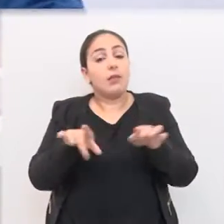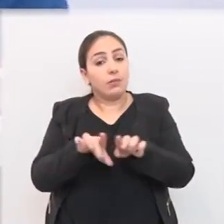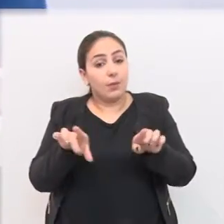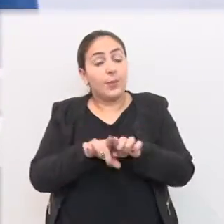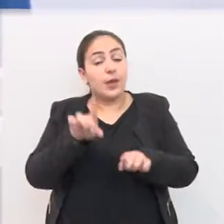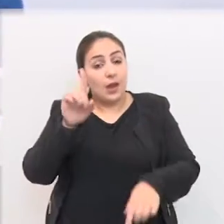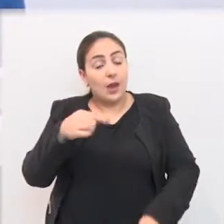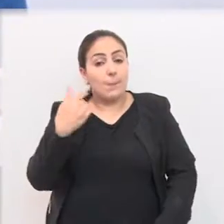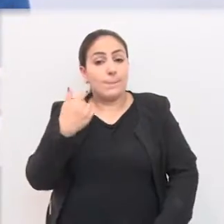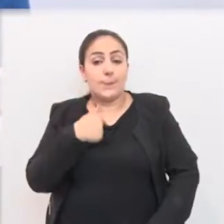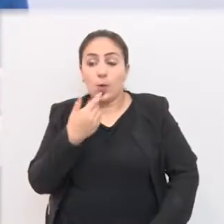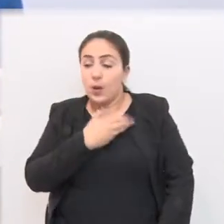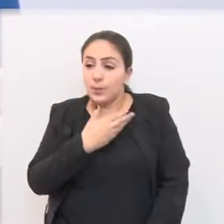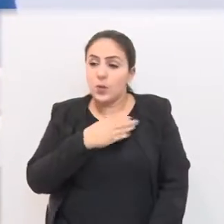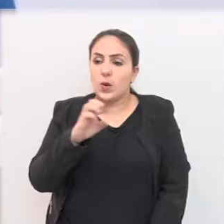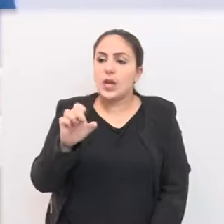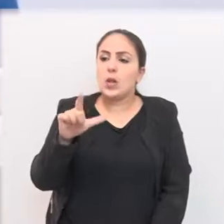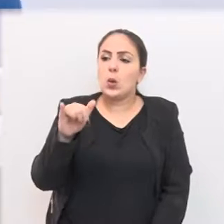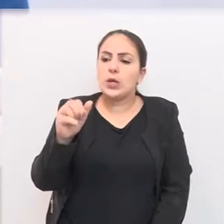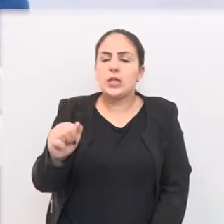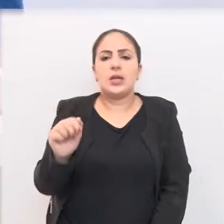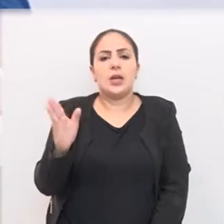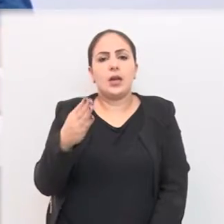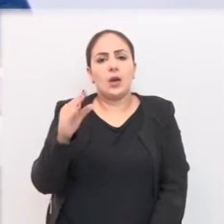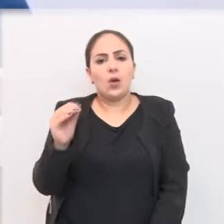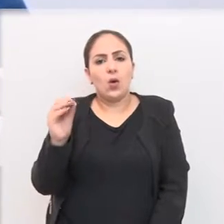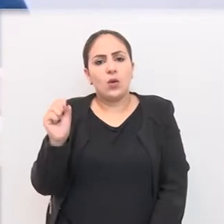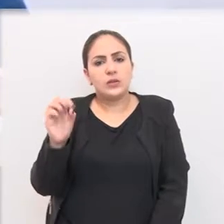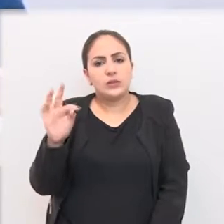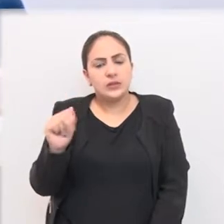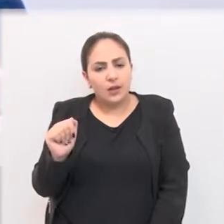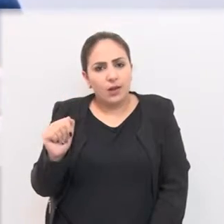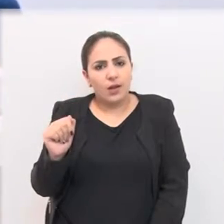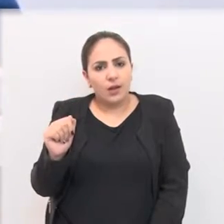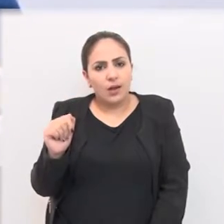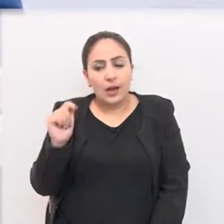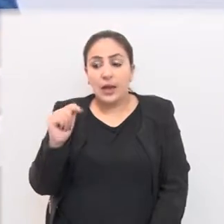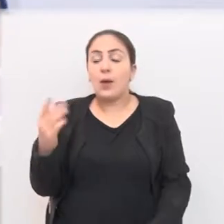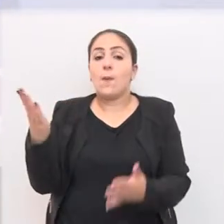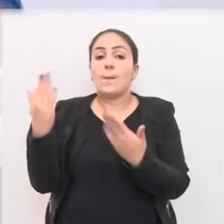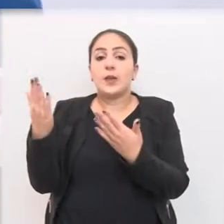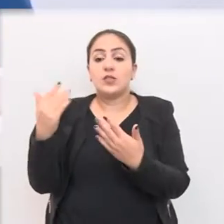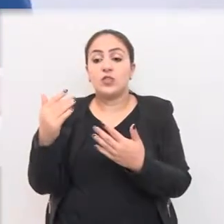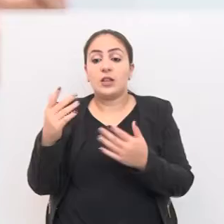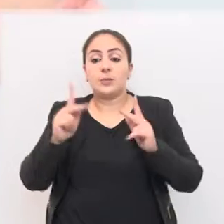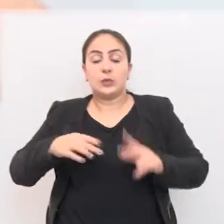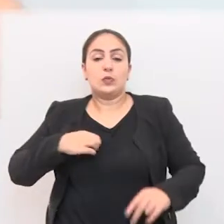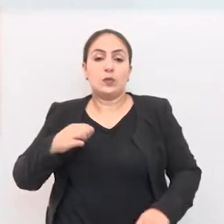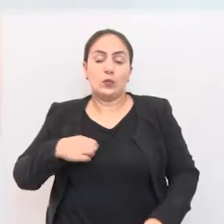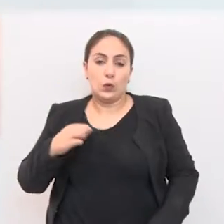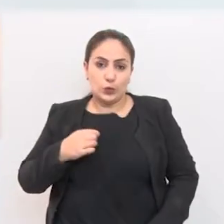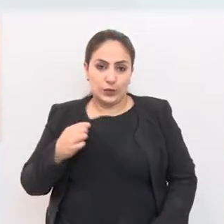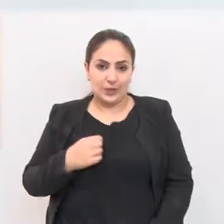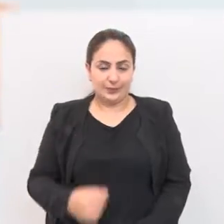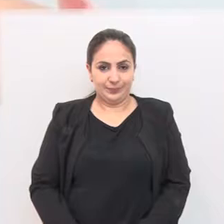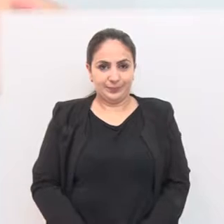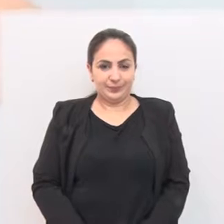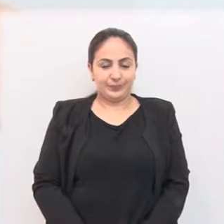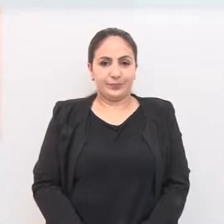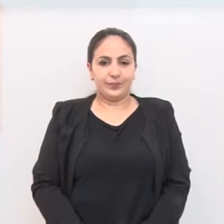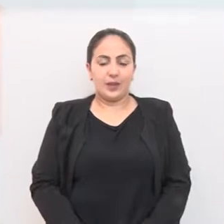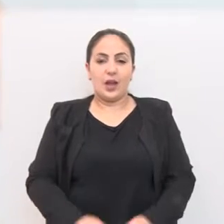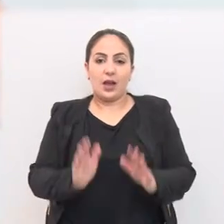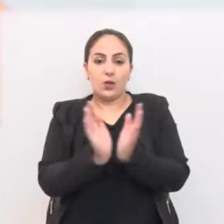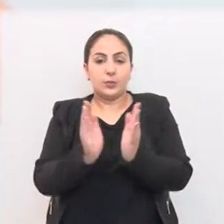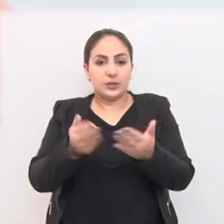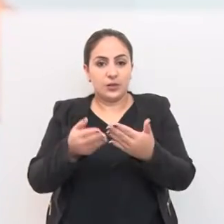é também, meu amigo Eloir Costa, homenagear aqueles que são voluntários. A Comissão de